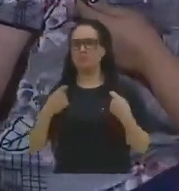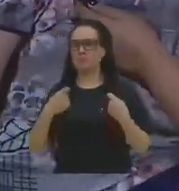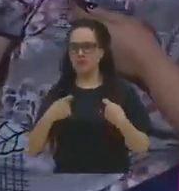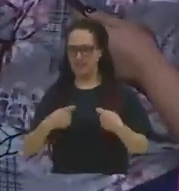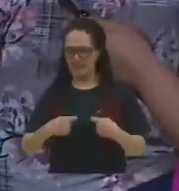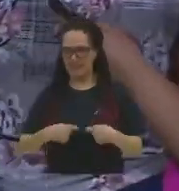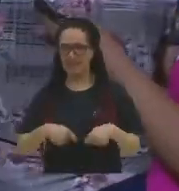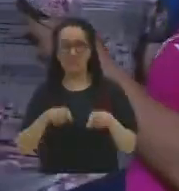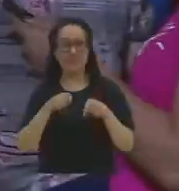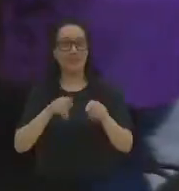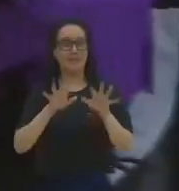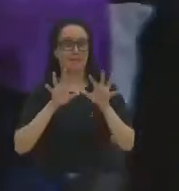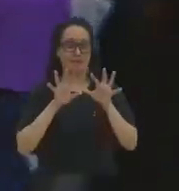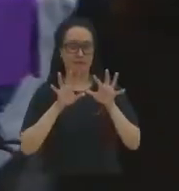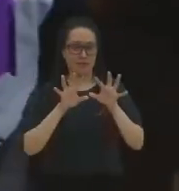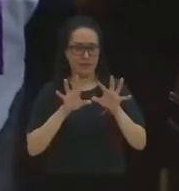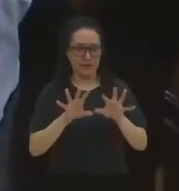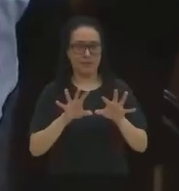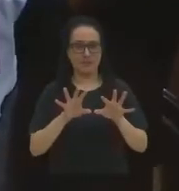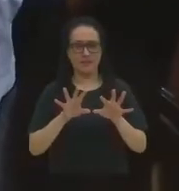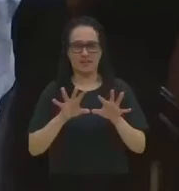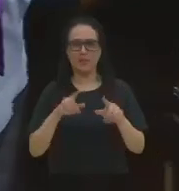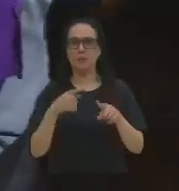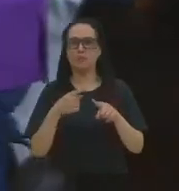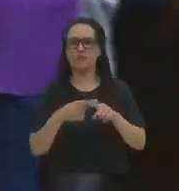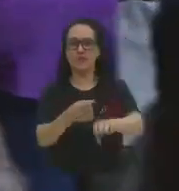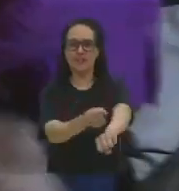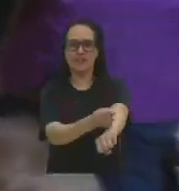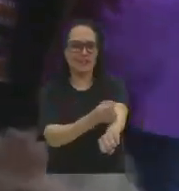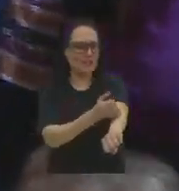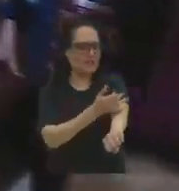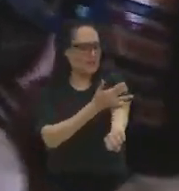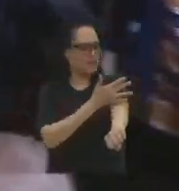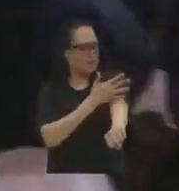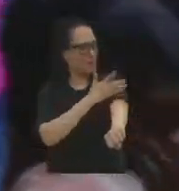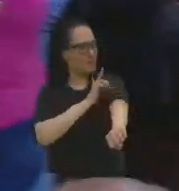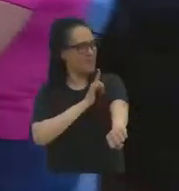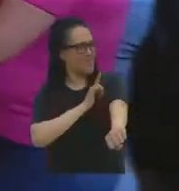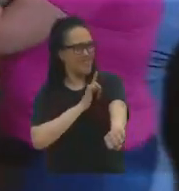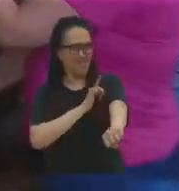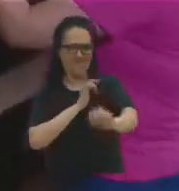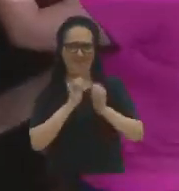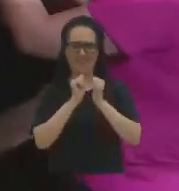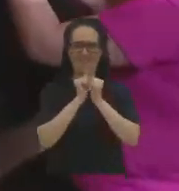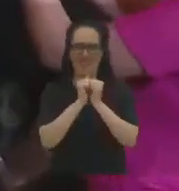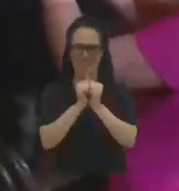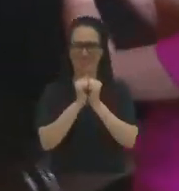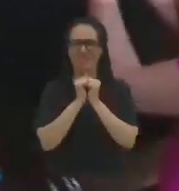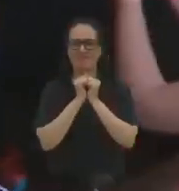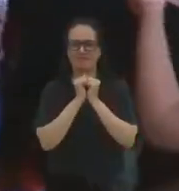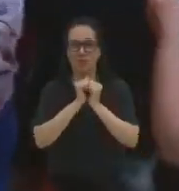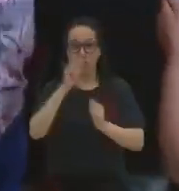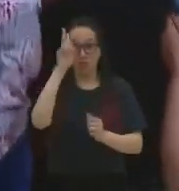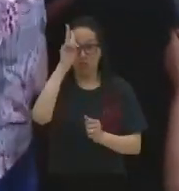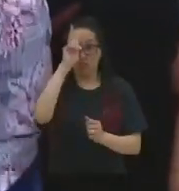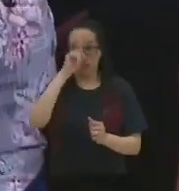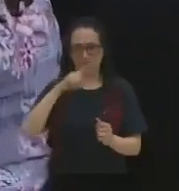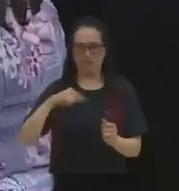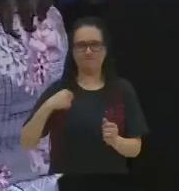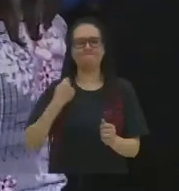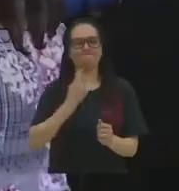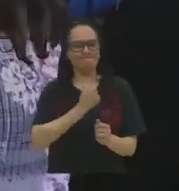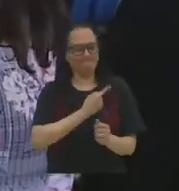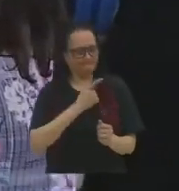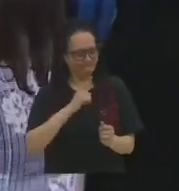porque tem a carga emocional da nossa história, que ela pesa muito na nossa vida, e